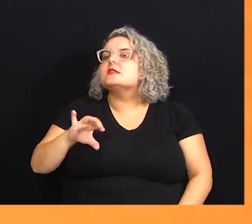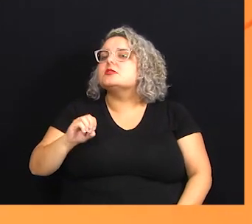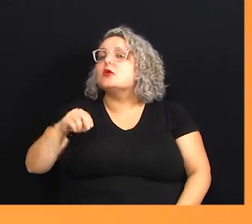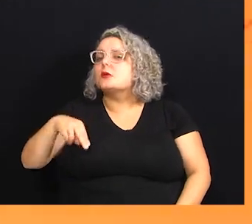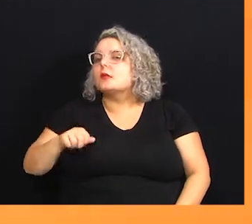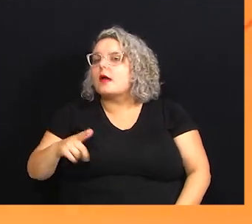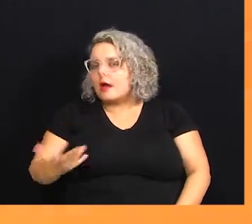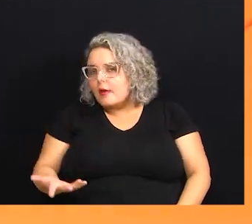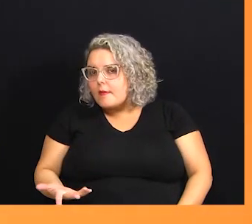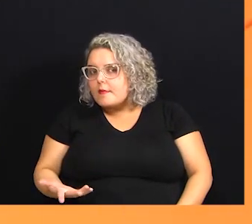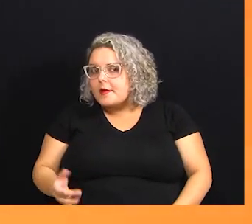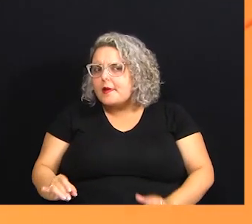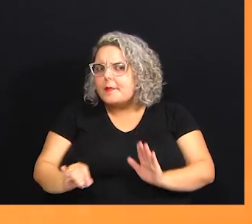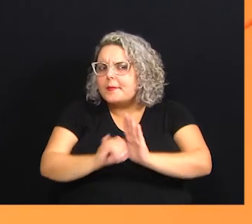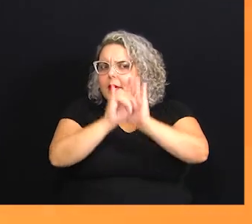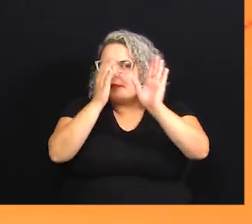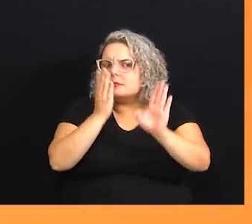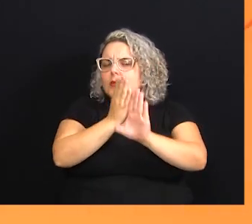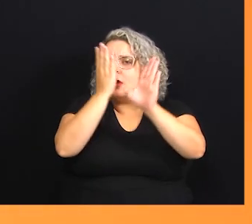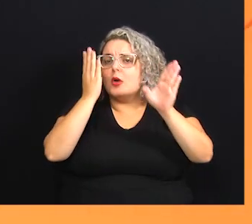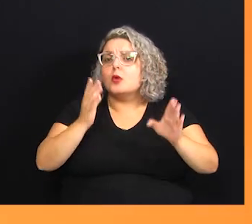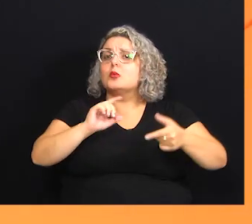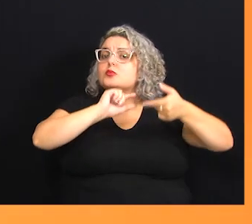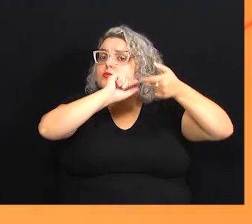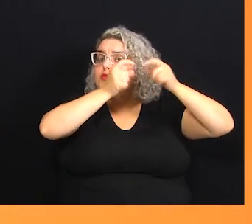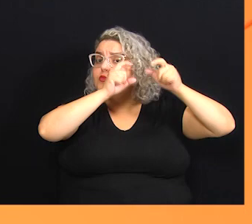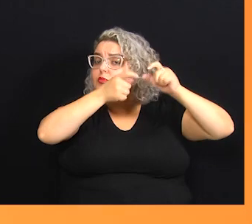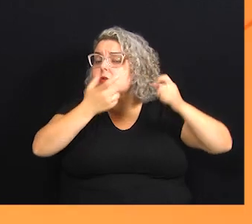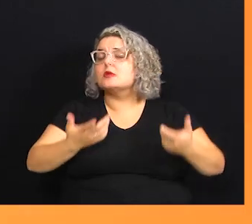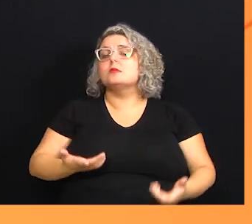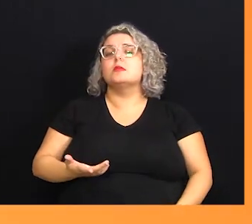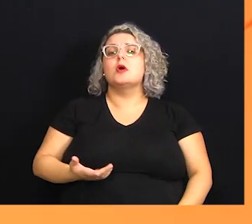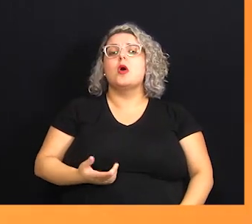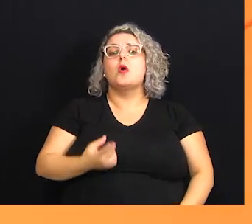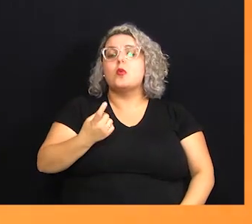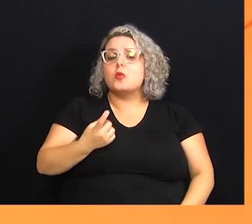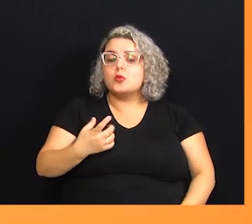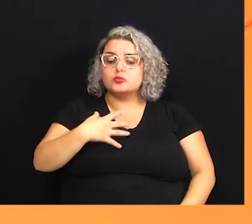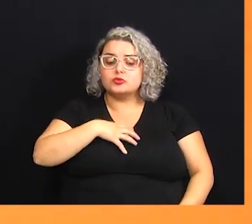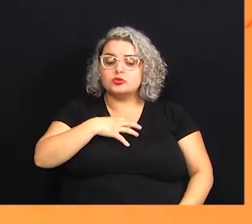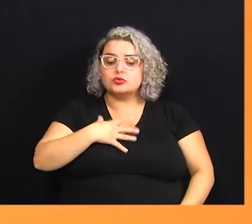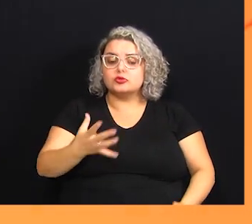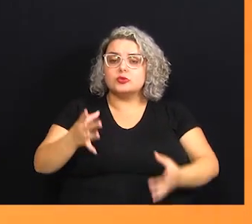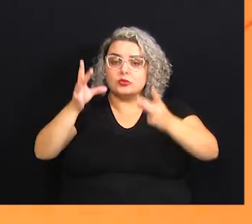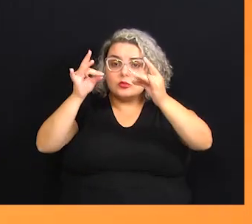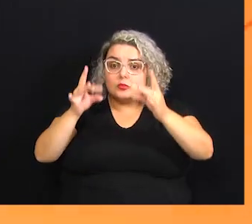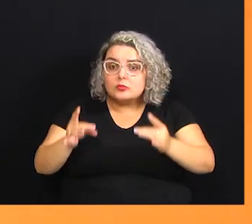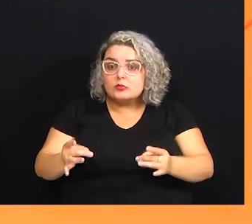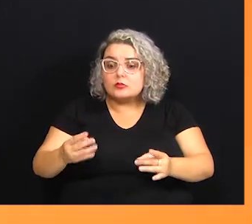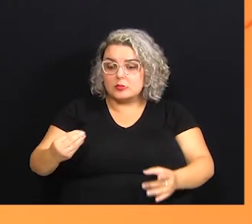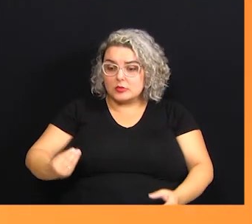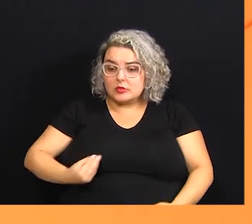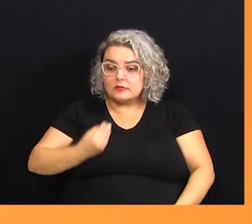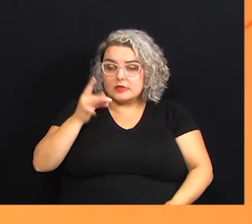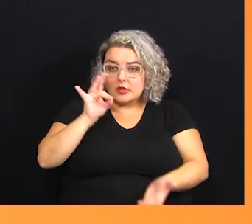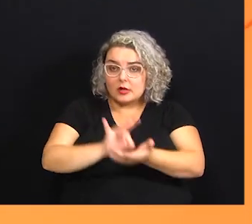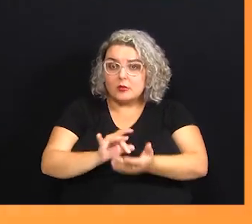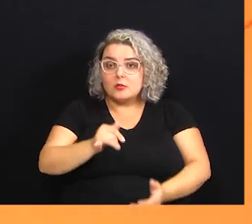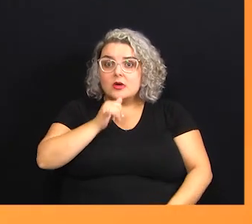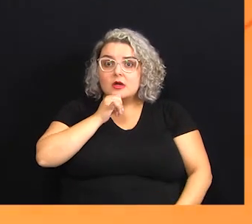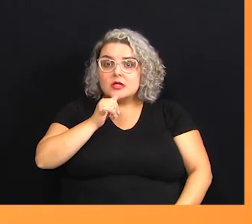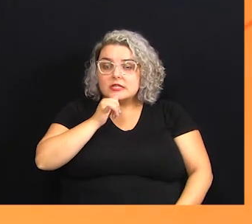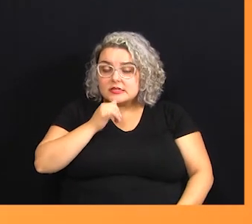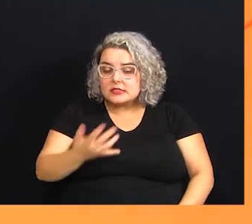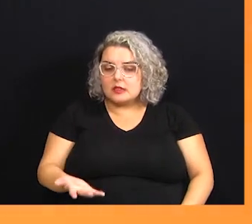pelo qual essa identificação com o transtorno ela deve ser unicamente para descrever alguns fenômenos acerca da vida real. Por exemplo,